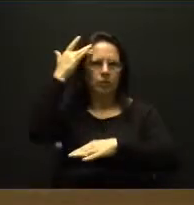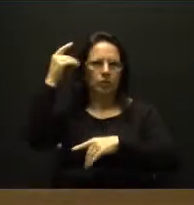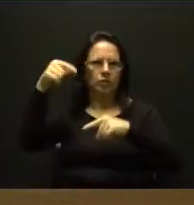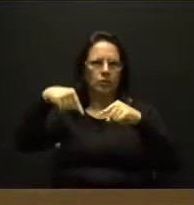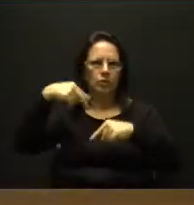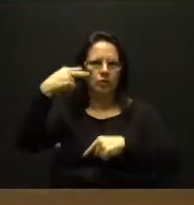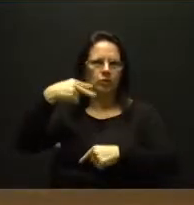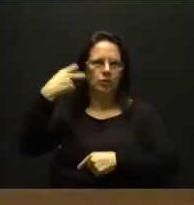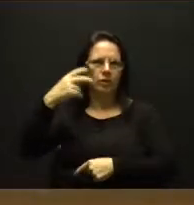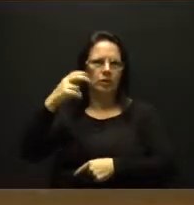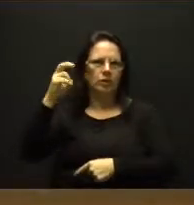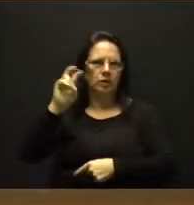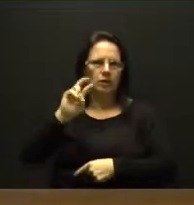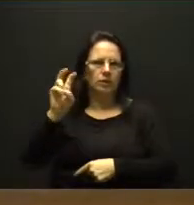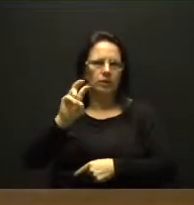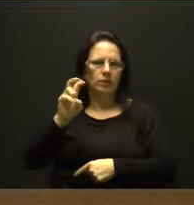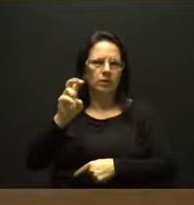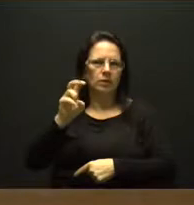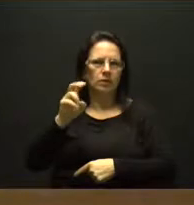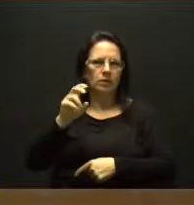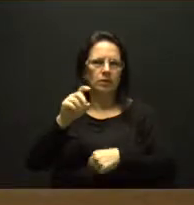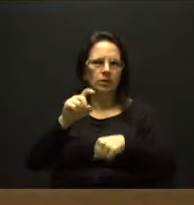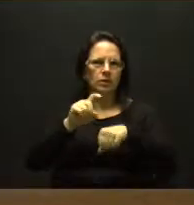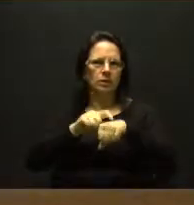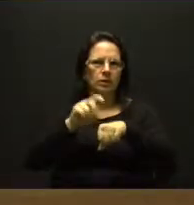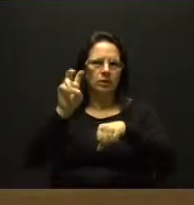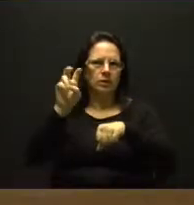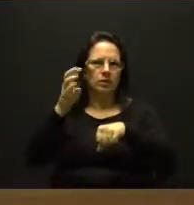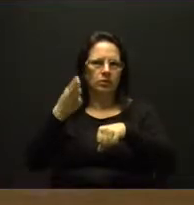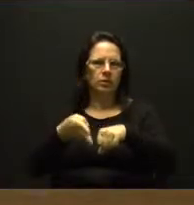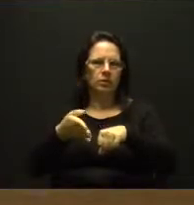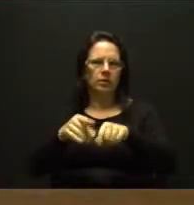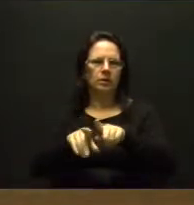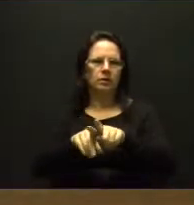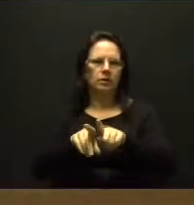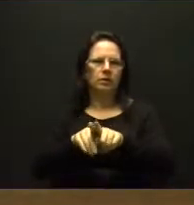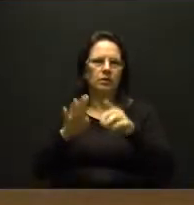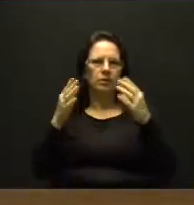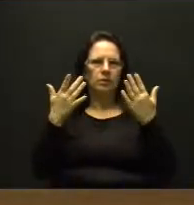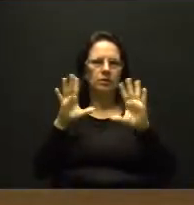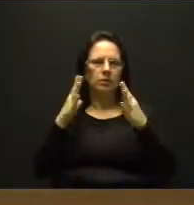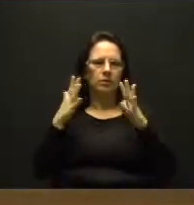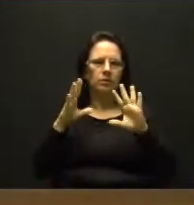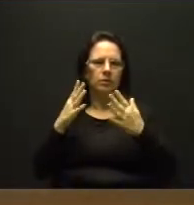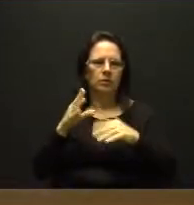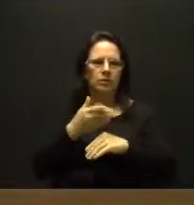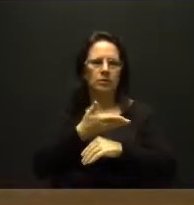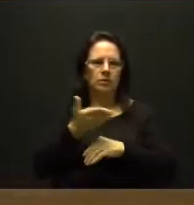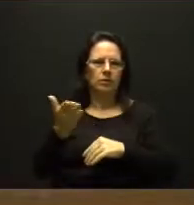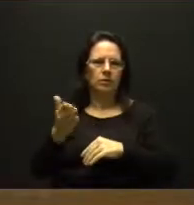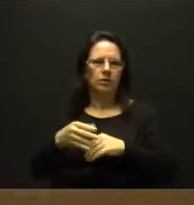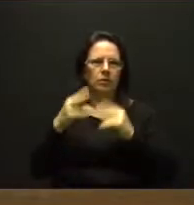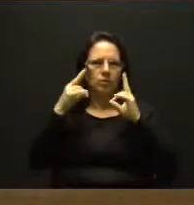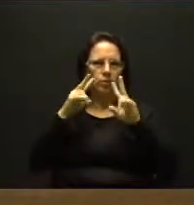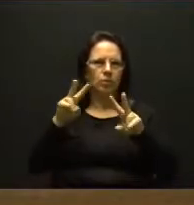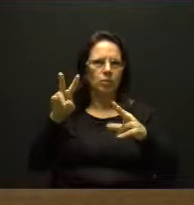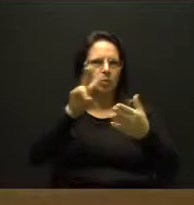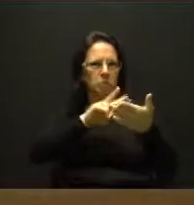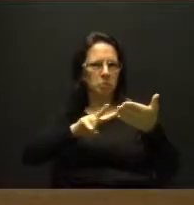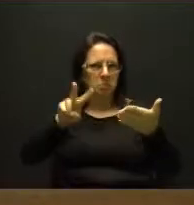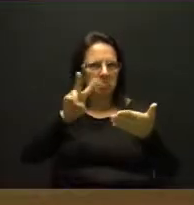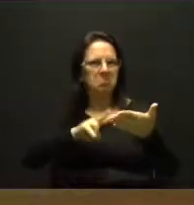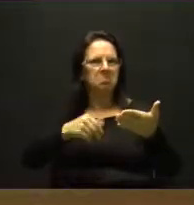também na quinta feira às 17 30 para essa audiência pública o vereador parabéns pela seu olho analítico e